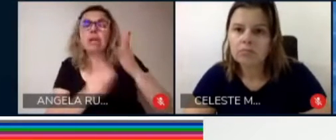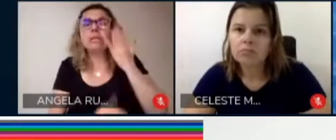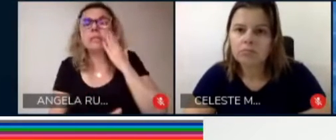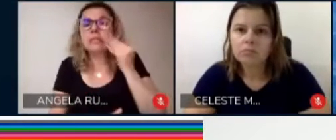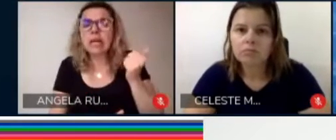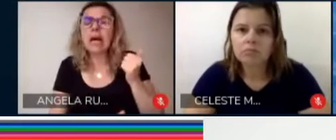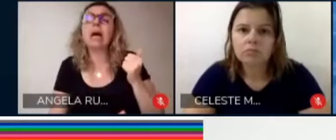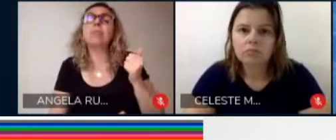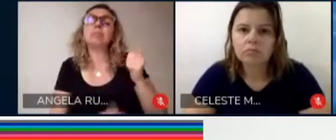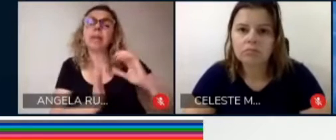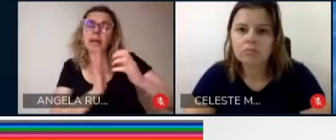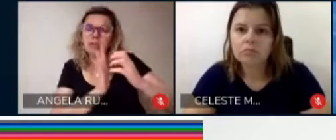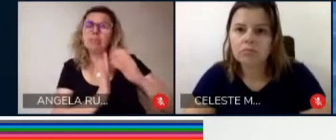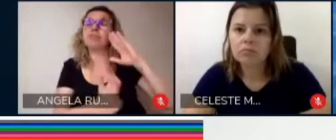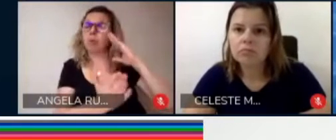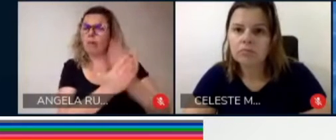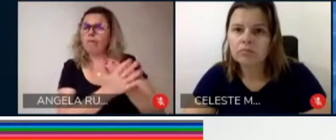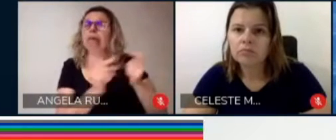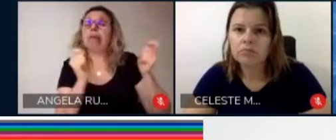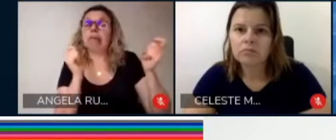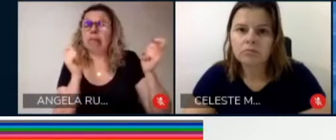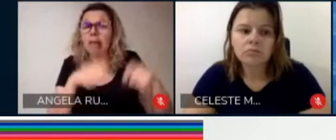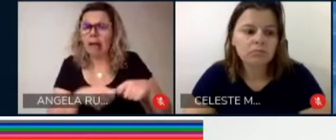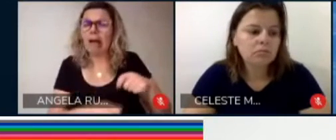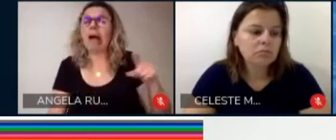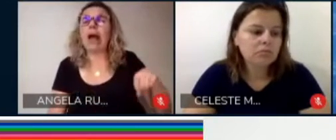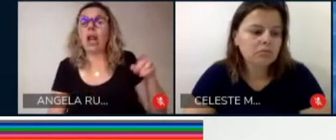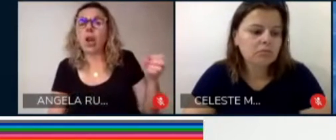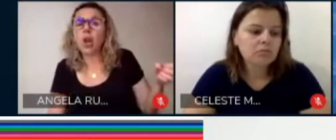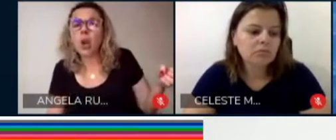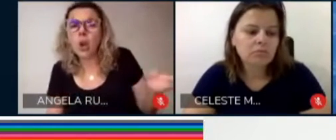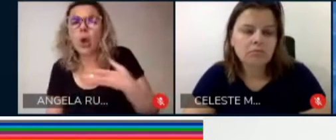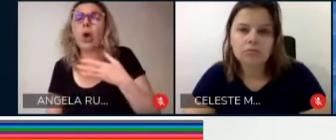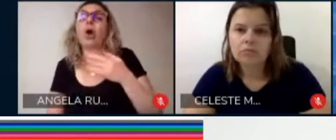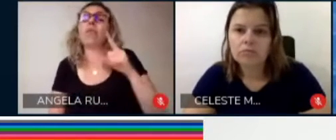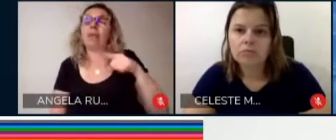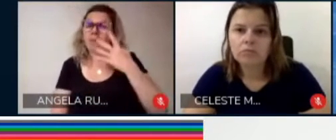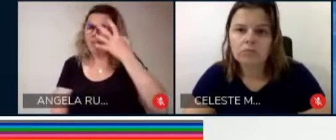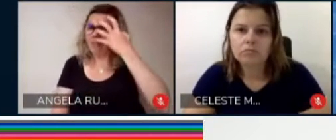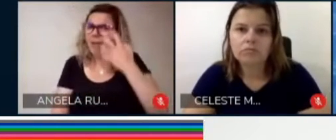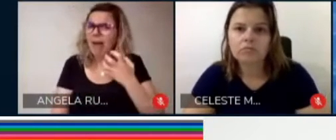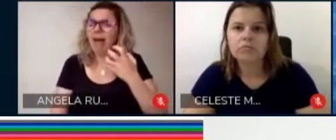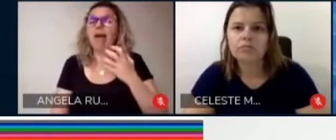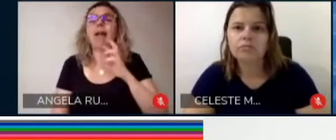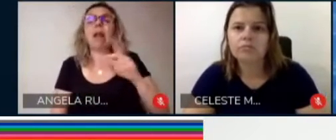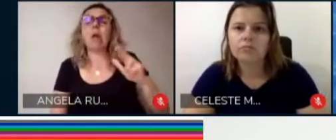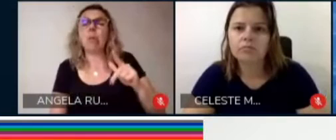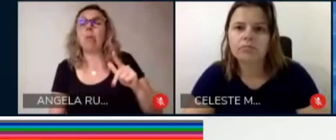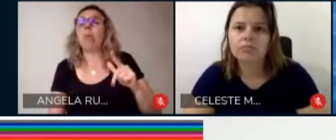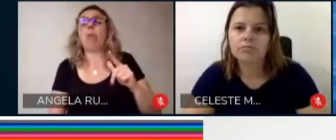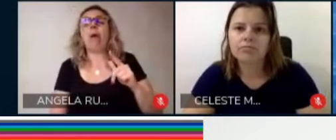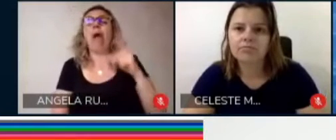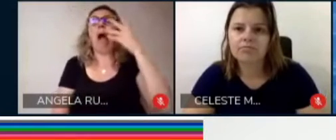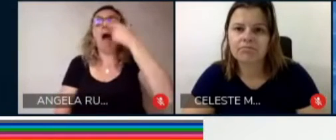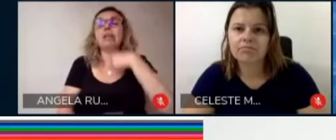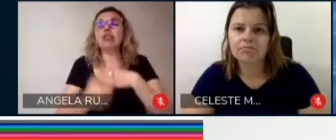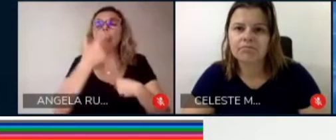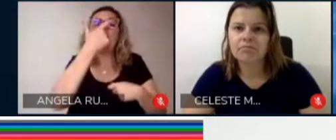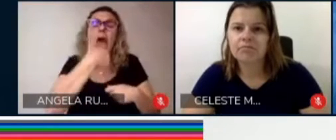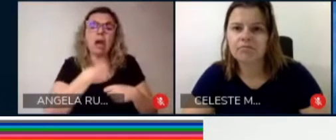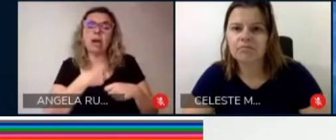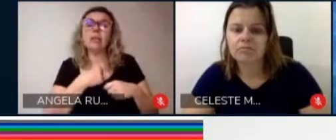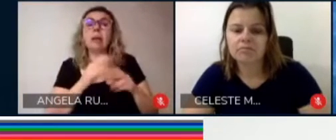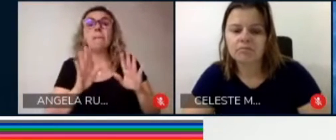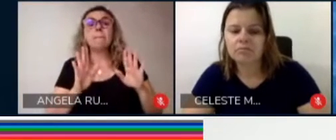tem credibilidade, que ela é uma base que está atualizada, que ela é uma base séria, que ela não é baseada no achismo, né? Só